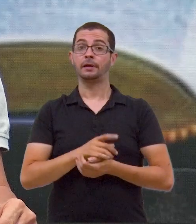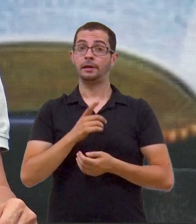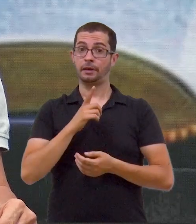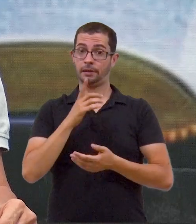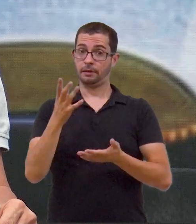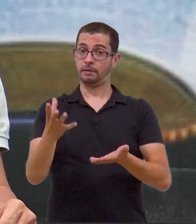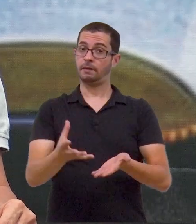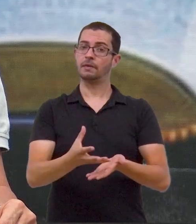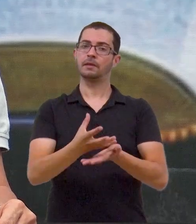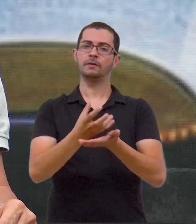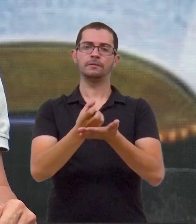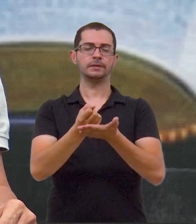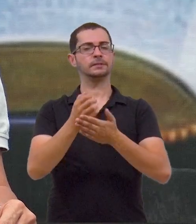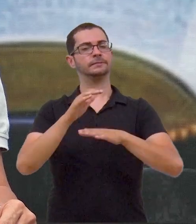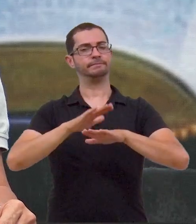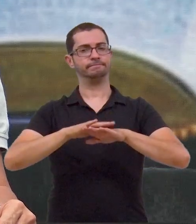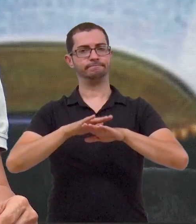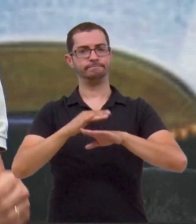grande salvação.